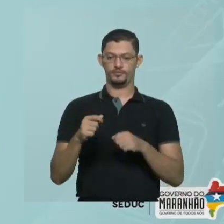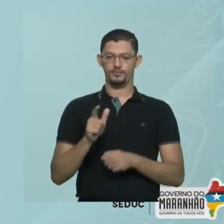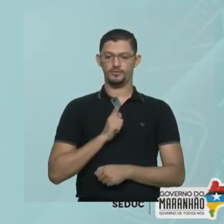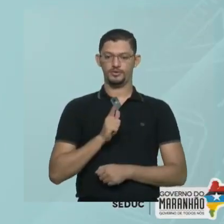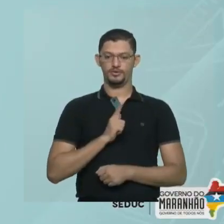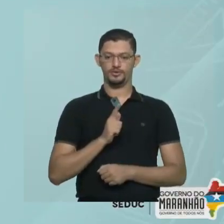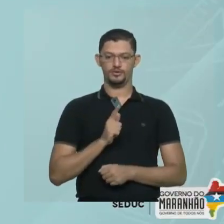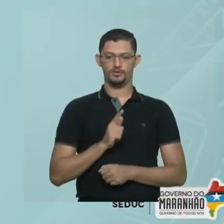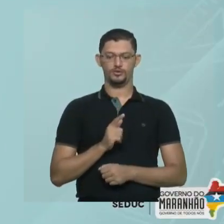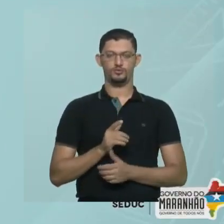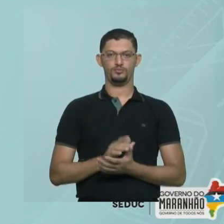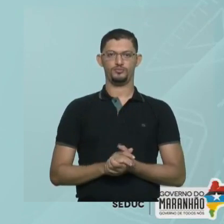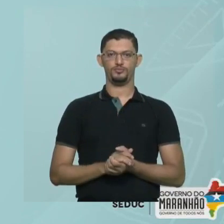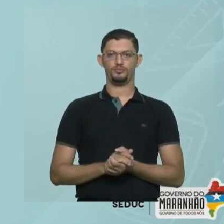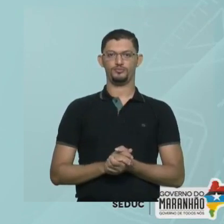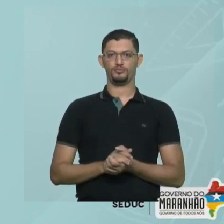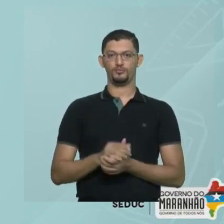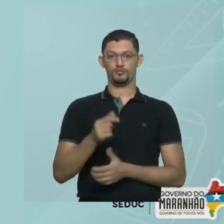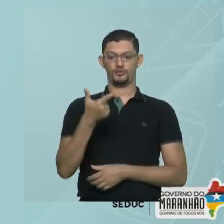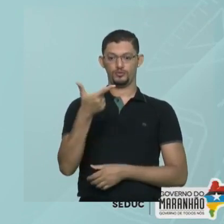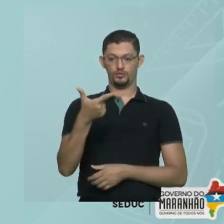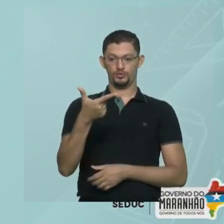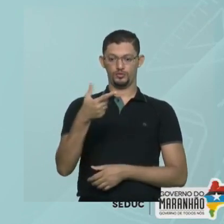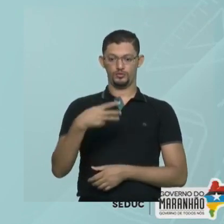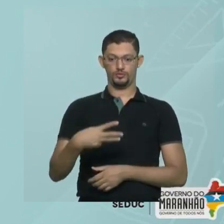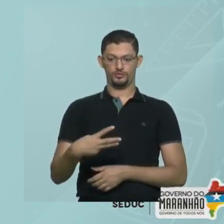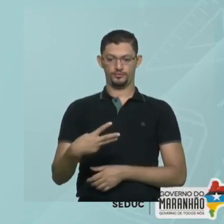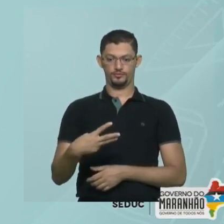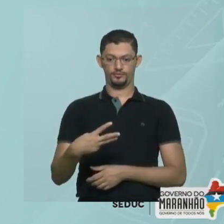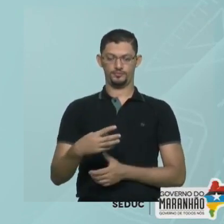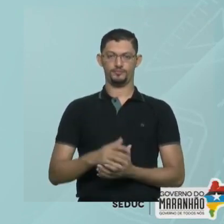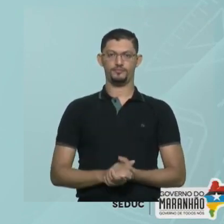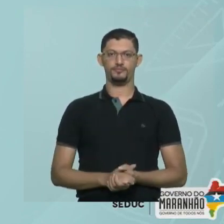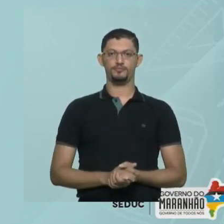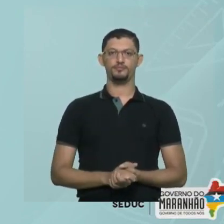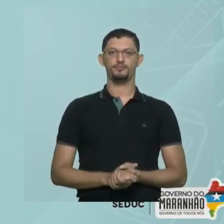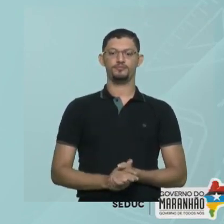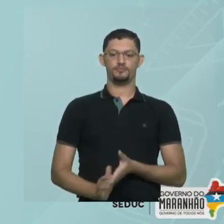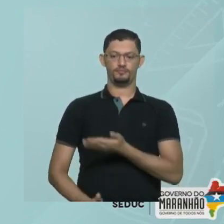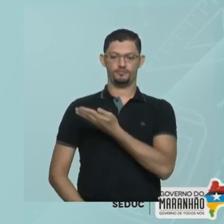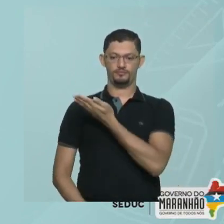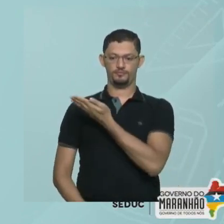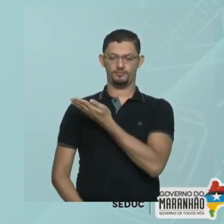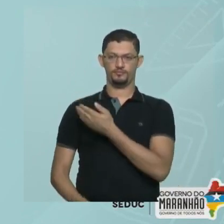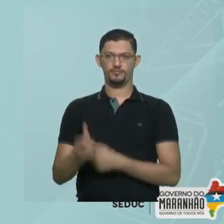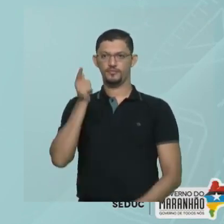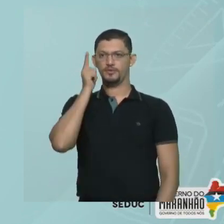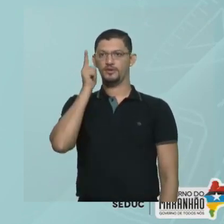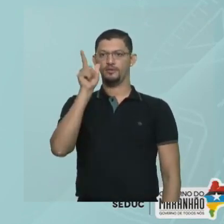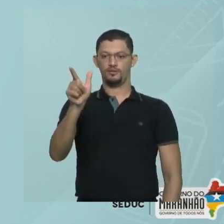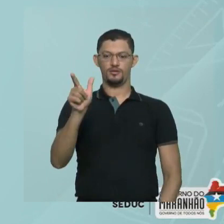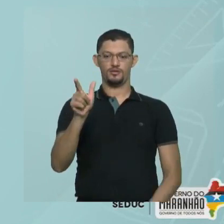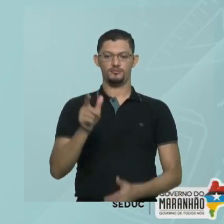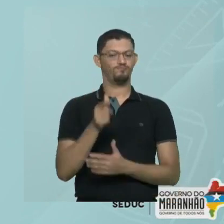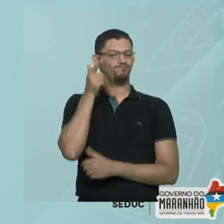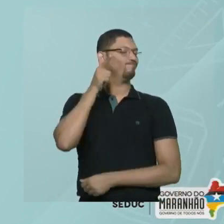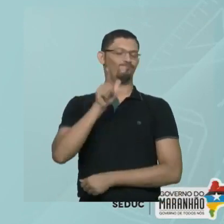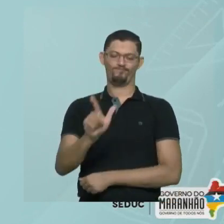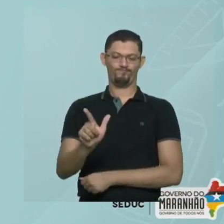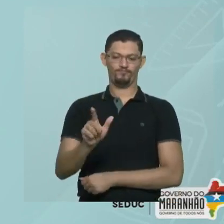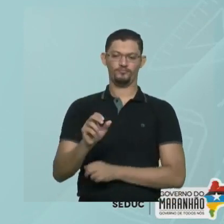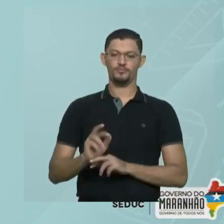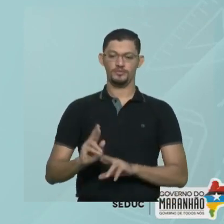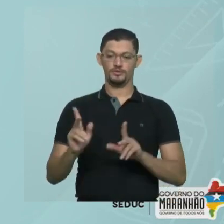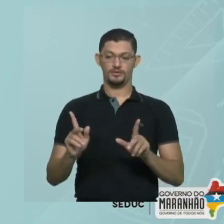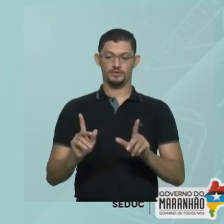ó, eu tenho uma razão de 2 para 3. Essa razão está falando de aprovados e reprovados.